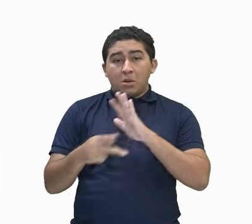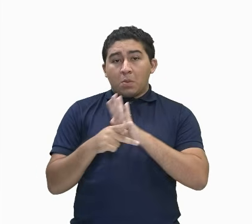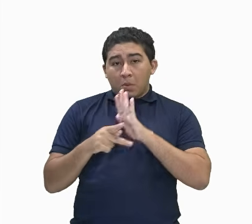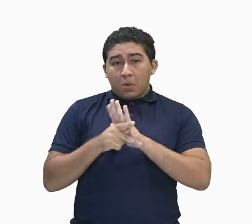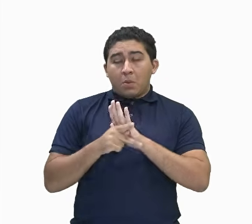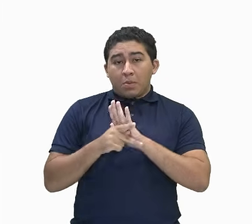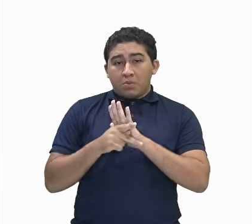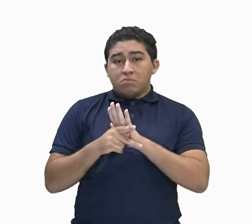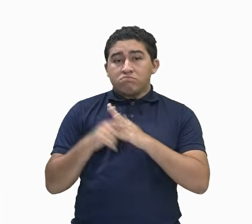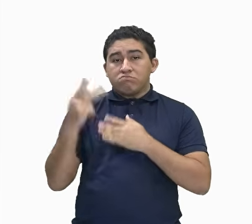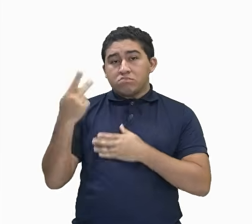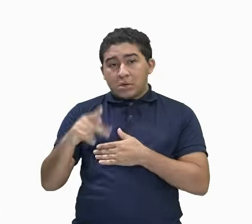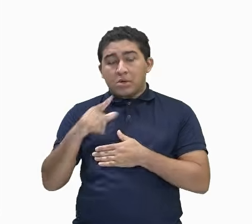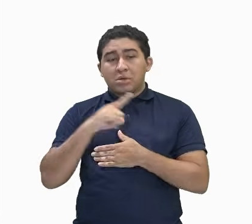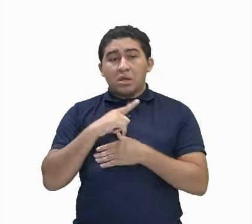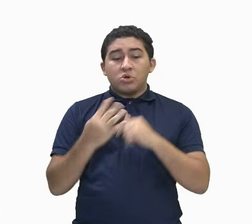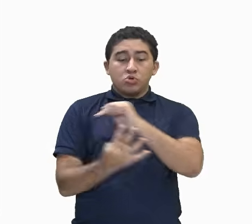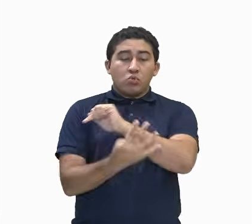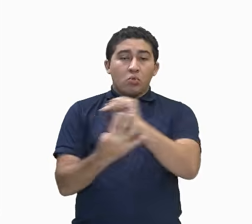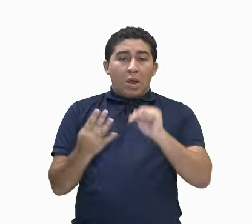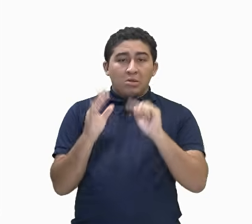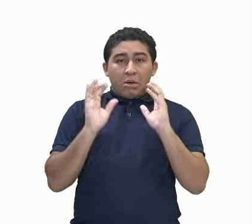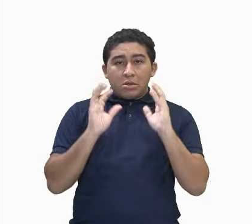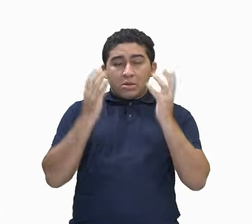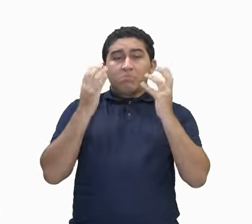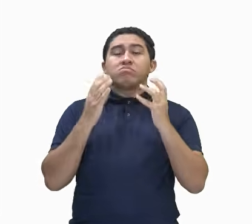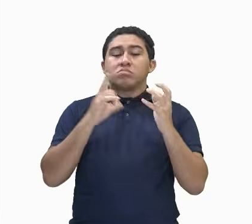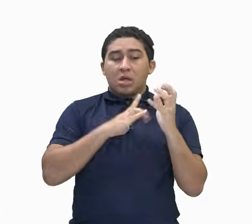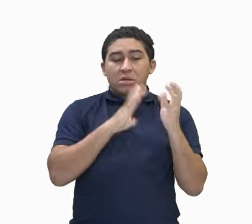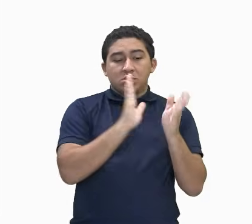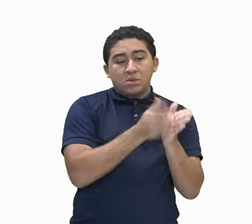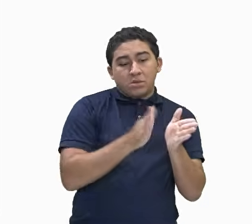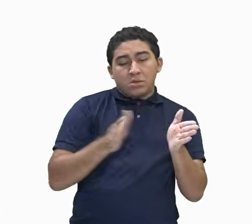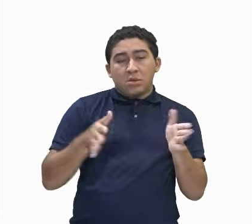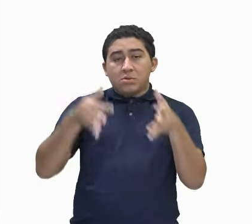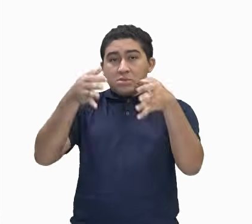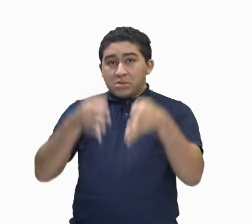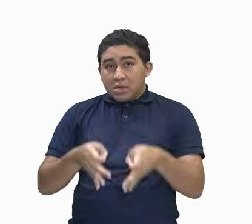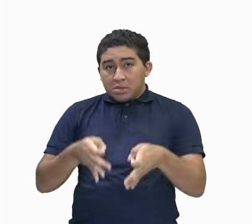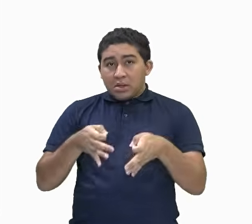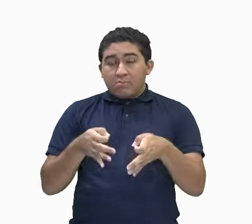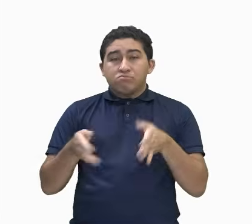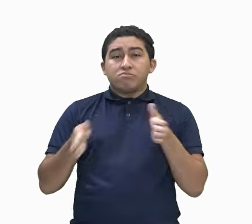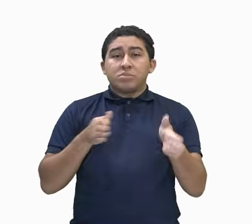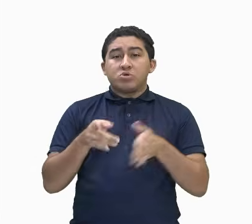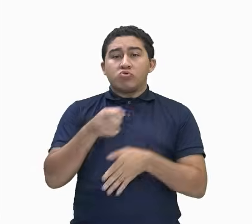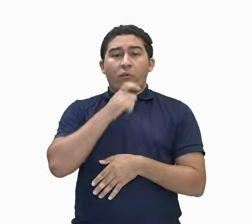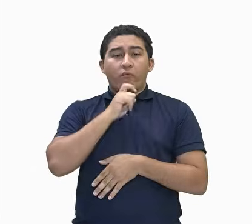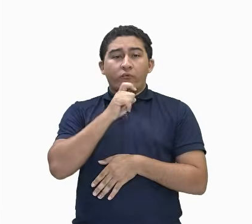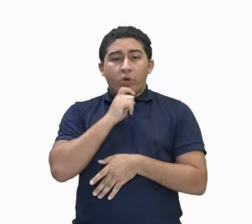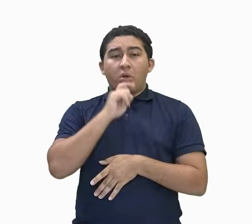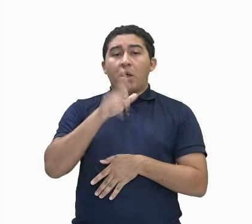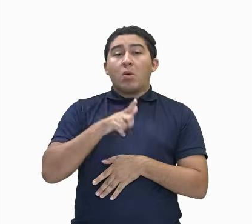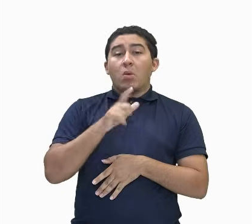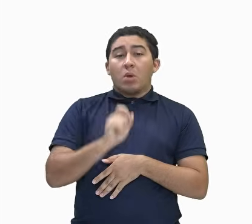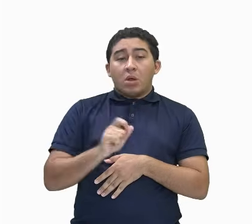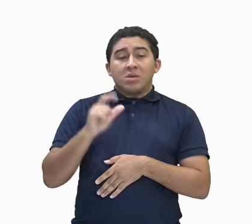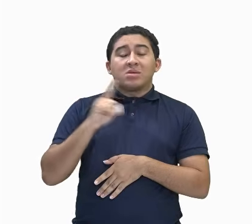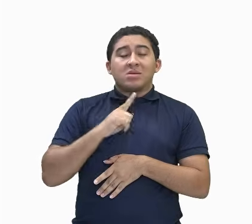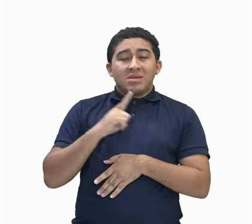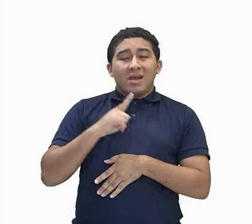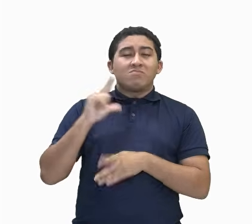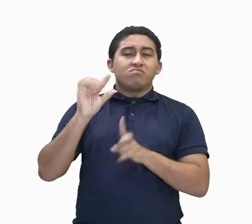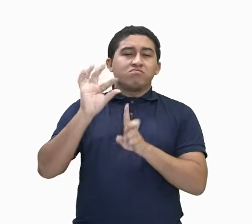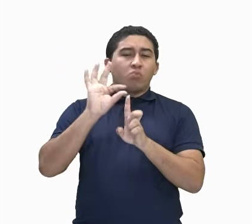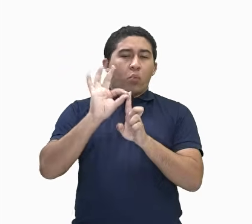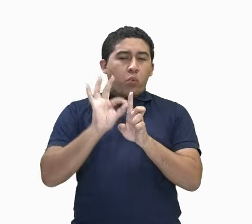características, de ter as 4 estações do ano bem definidas. Então, no inverno, as temperaturas, elas são muito